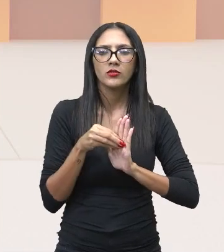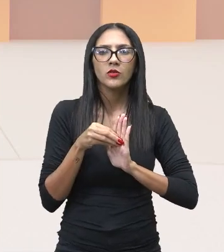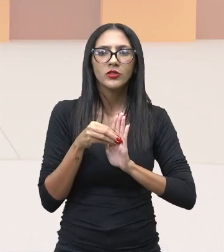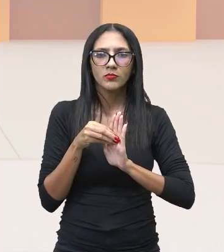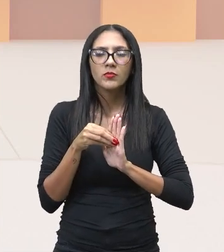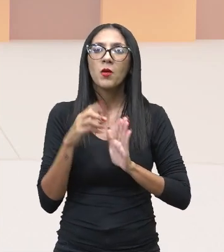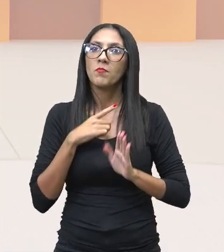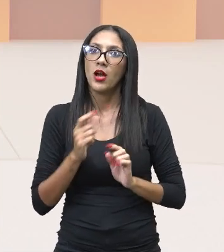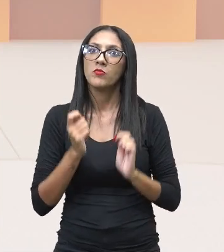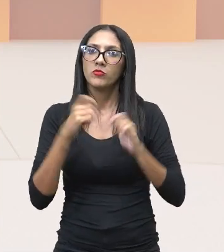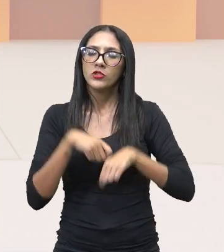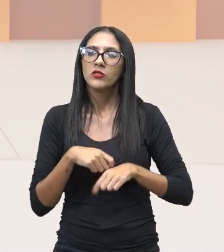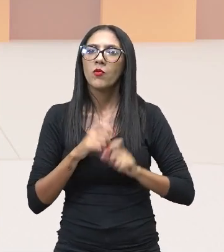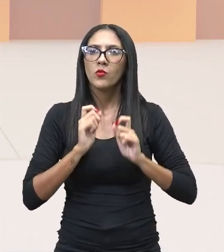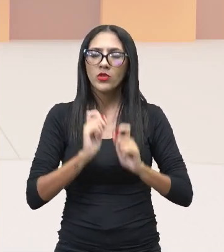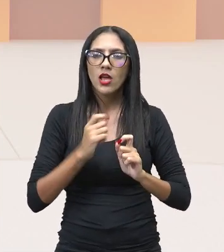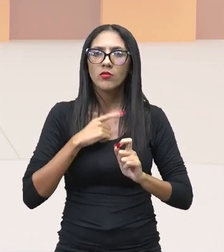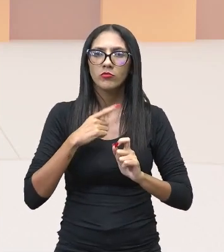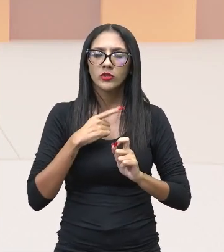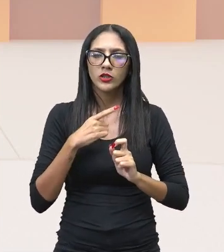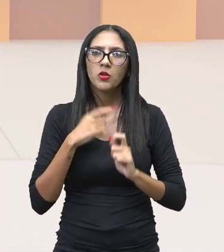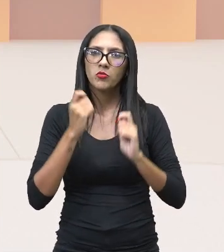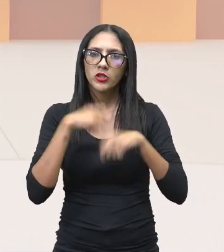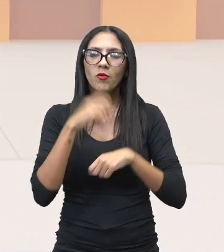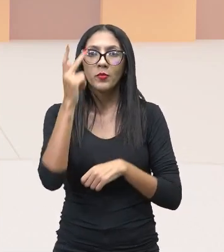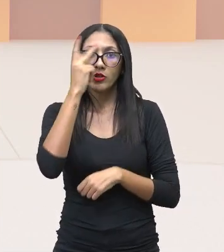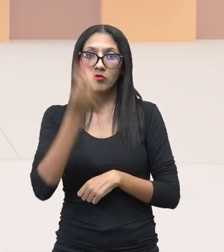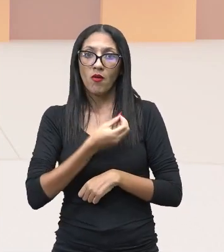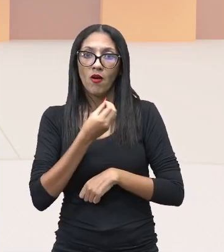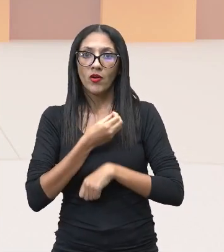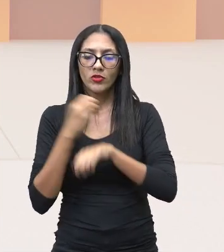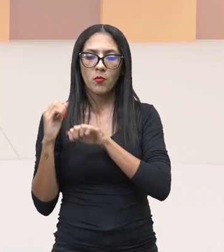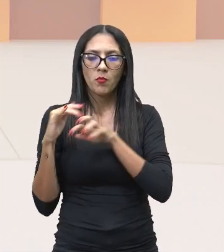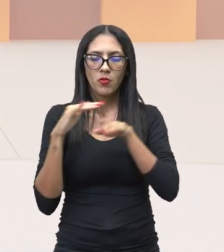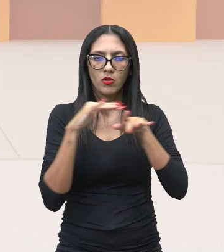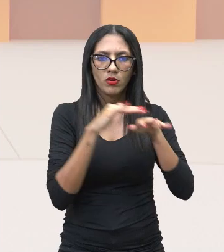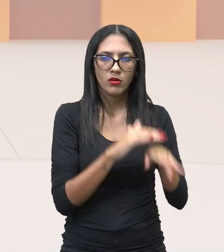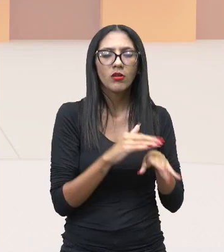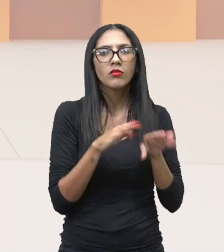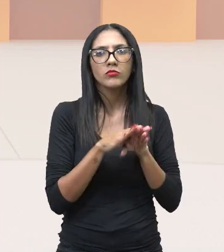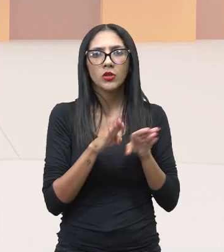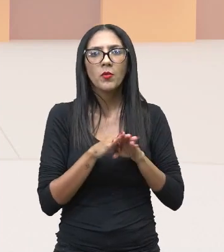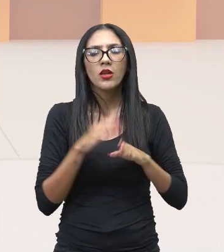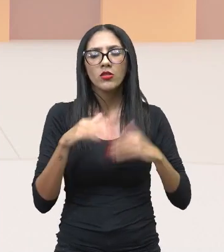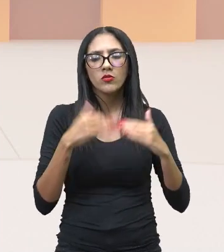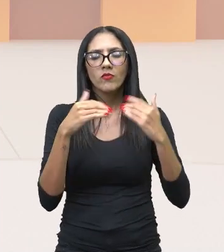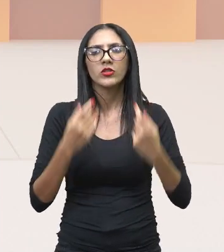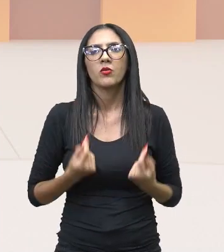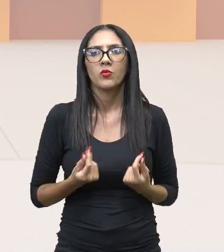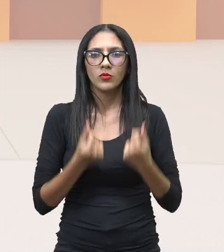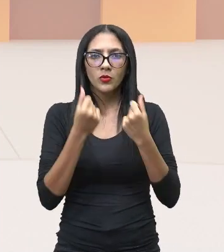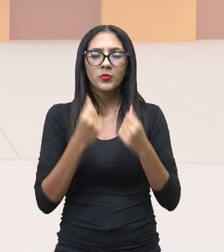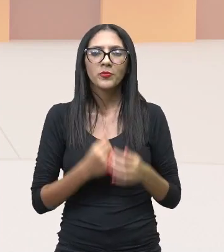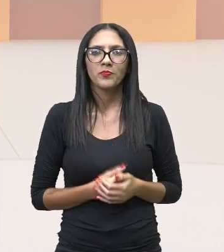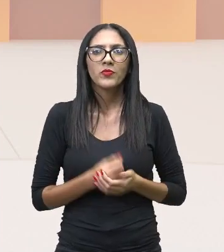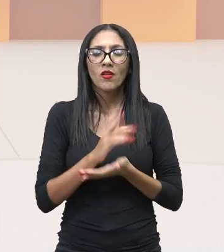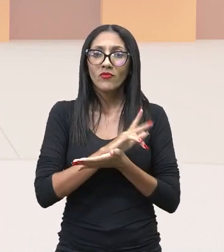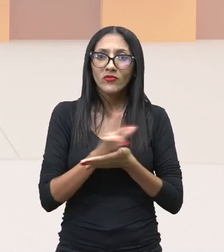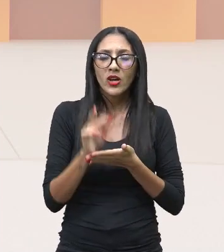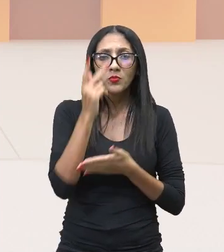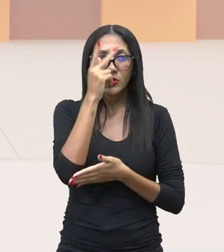Que gere lucro, que gere ocupação desse território, né? E aí teve muitas pessoas que acabaram vindo para essas áreas